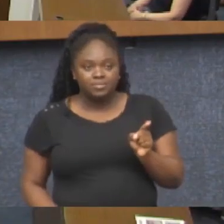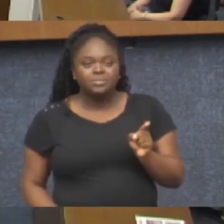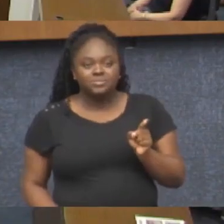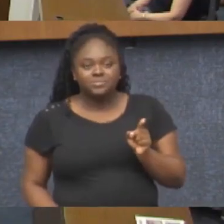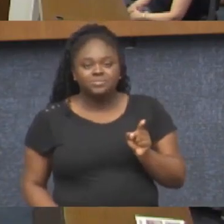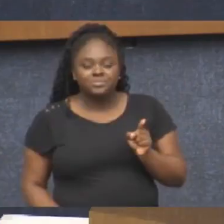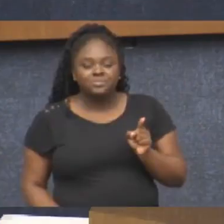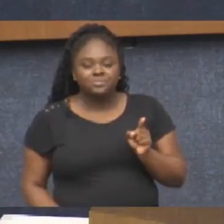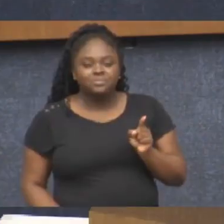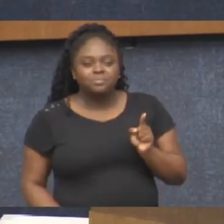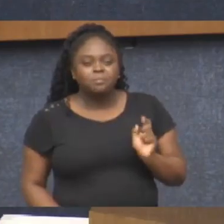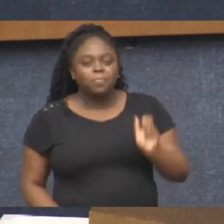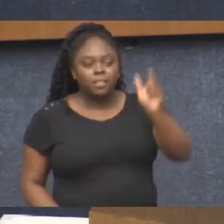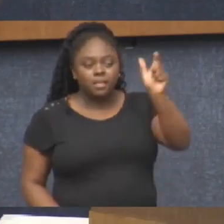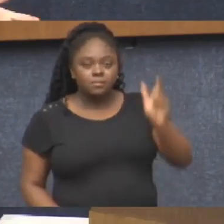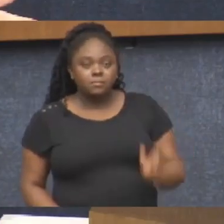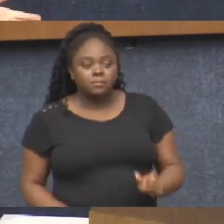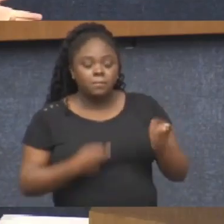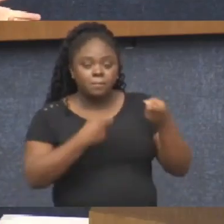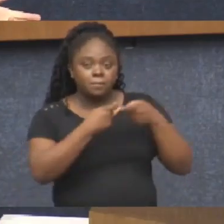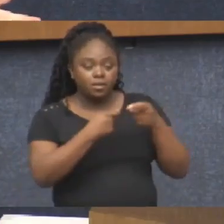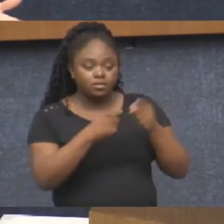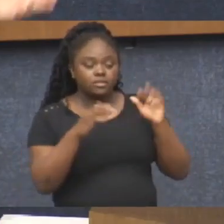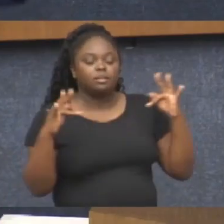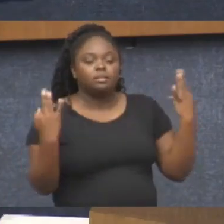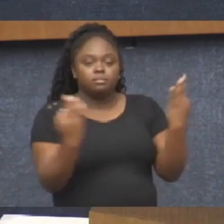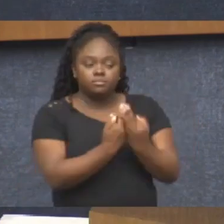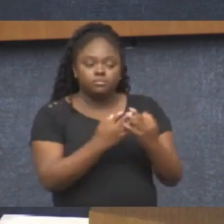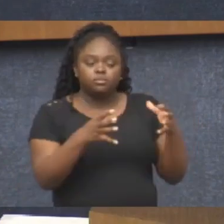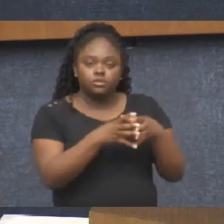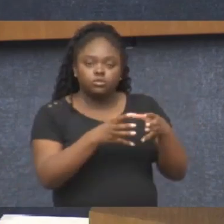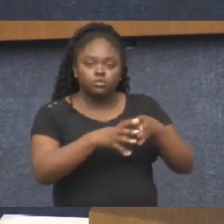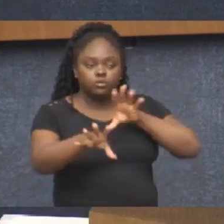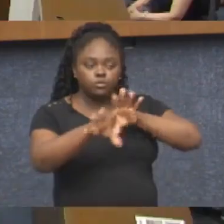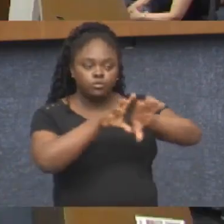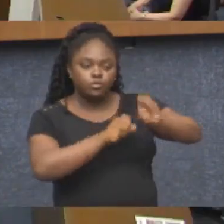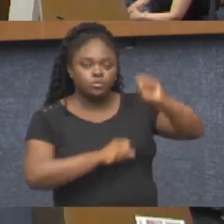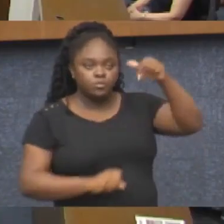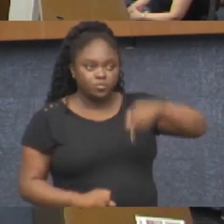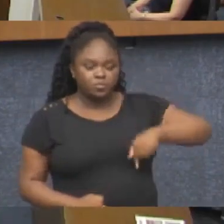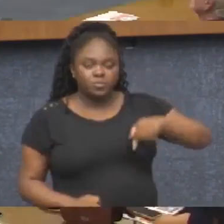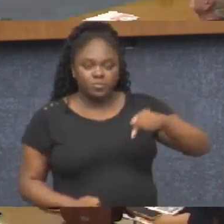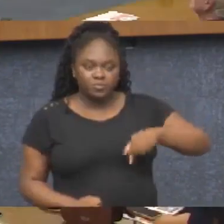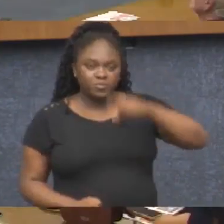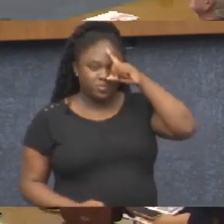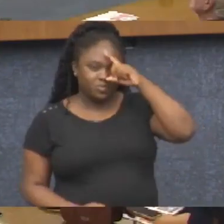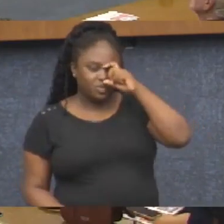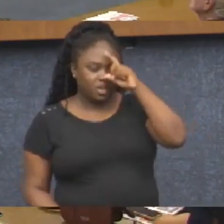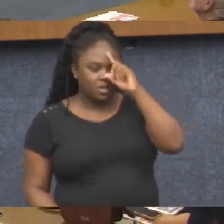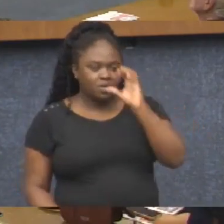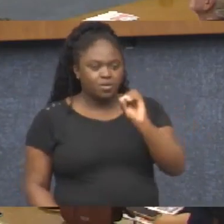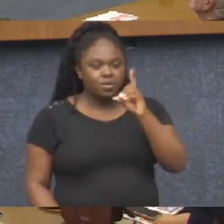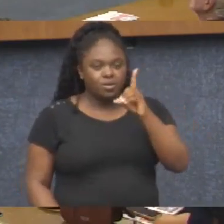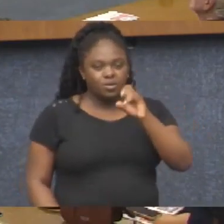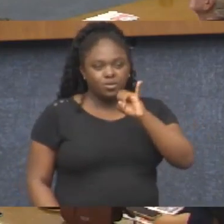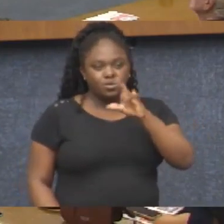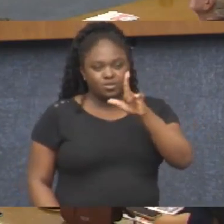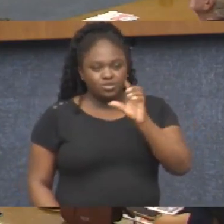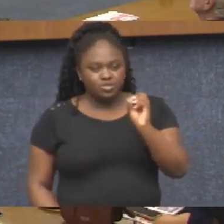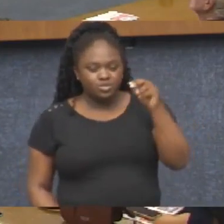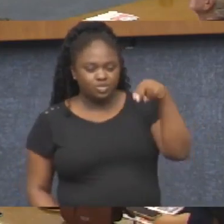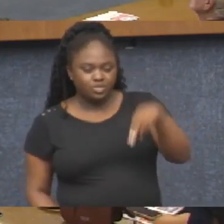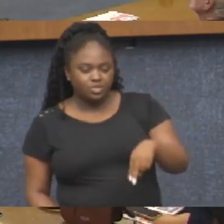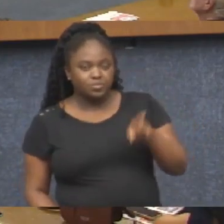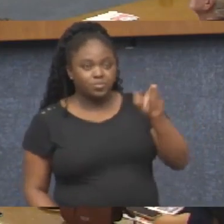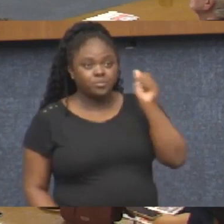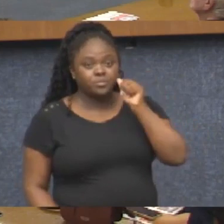é uma médica de família e comunidade, formada aqui conosco, no Odilon, fez residência conosco, e é